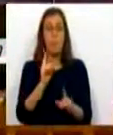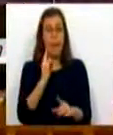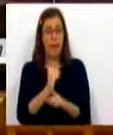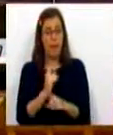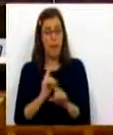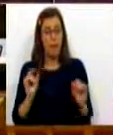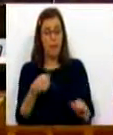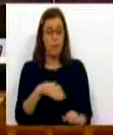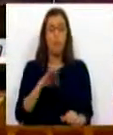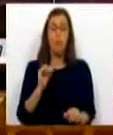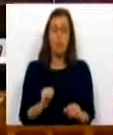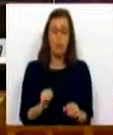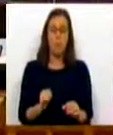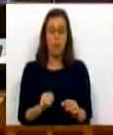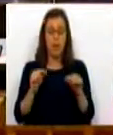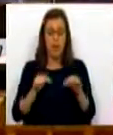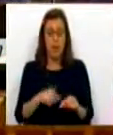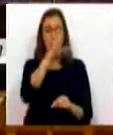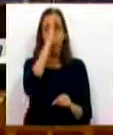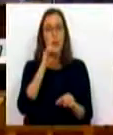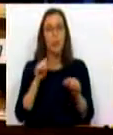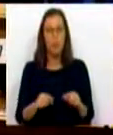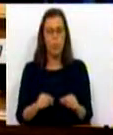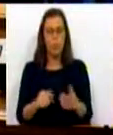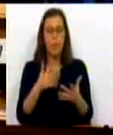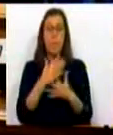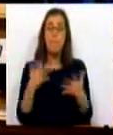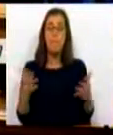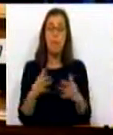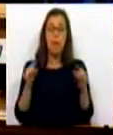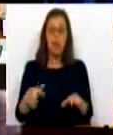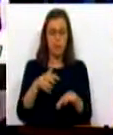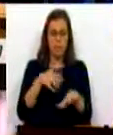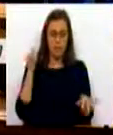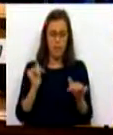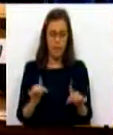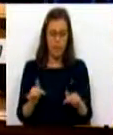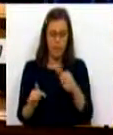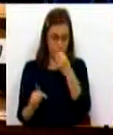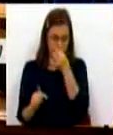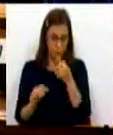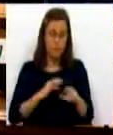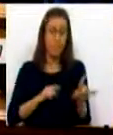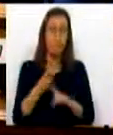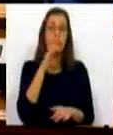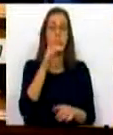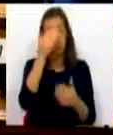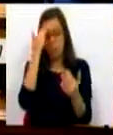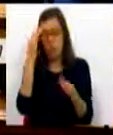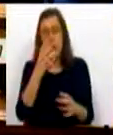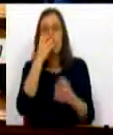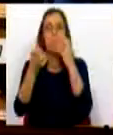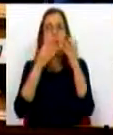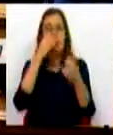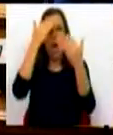essa, o PS, este Governo e esta maioria parlamentar, e os senhores deputados podem